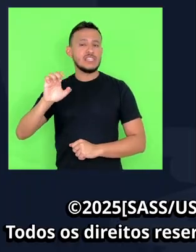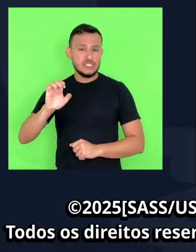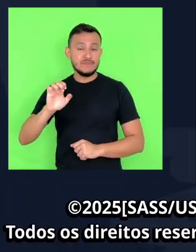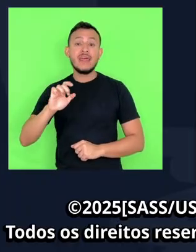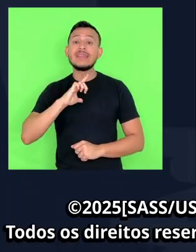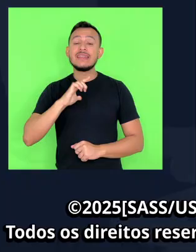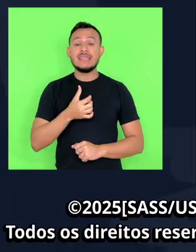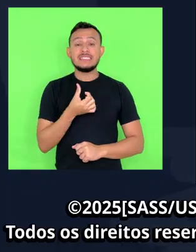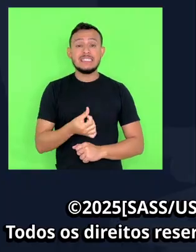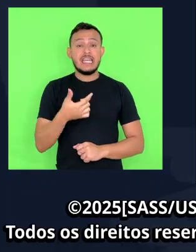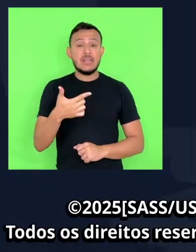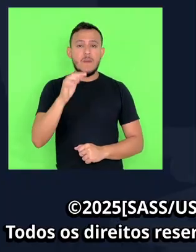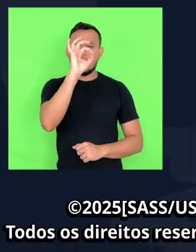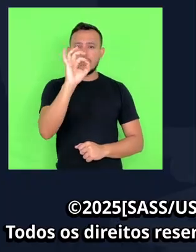com